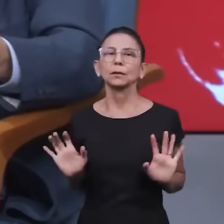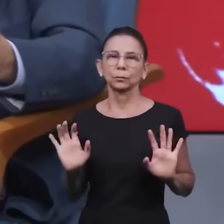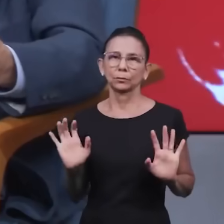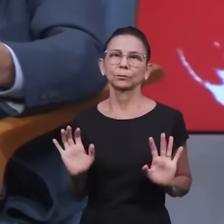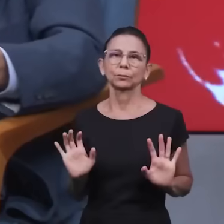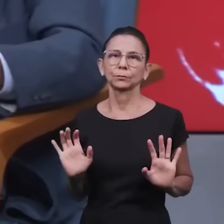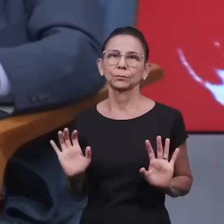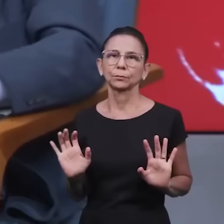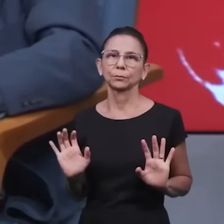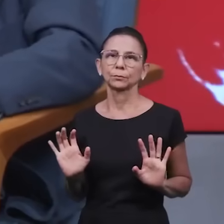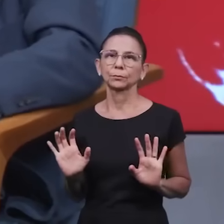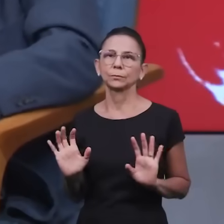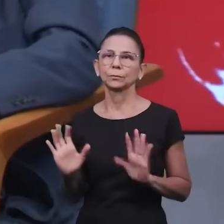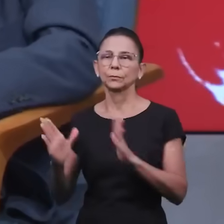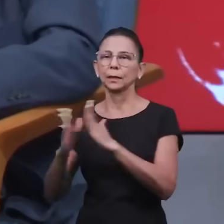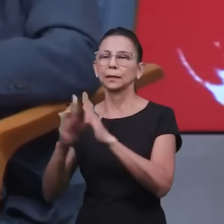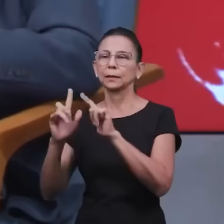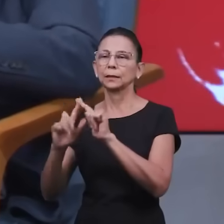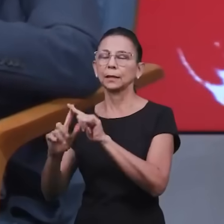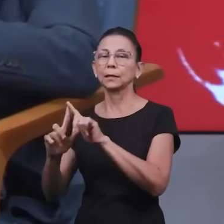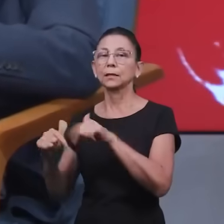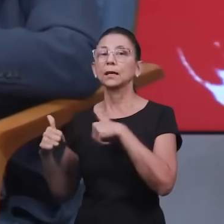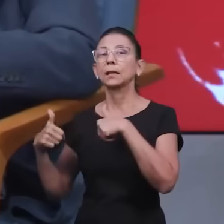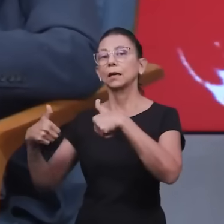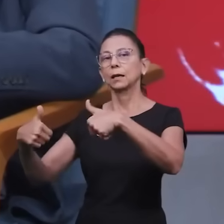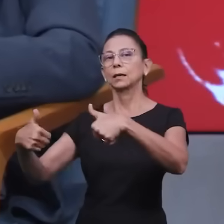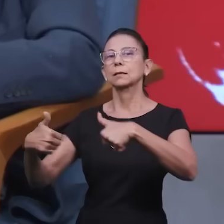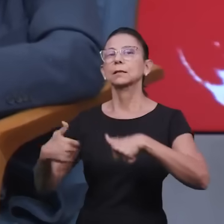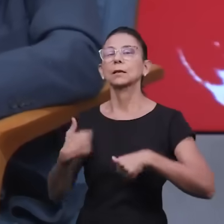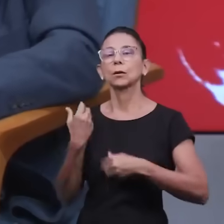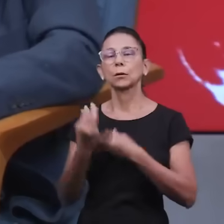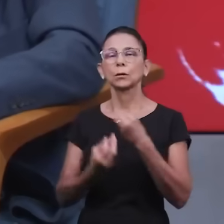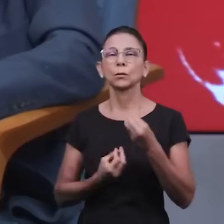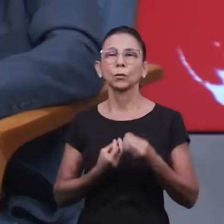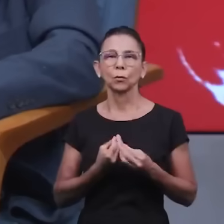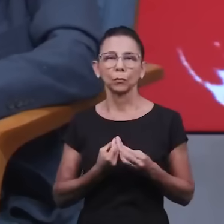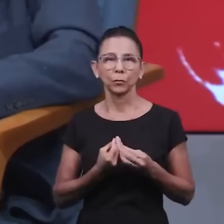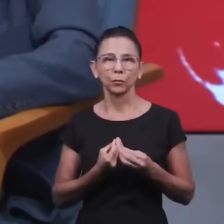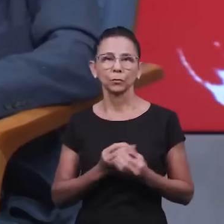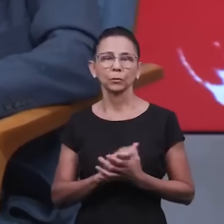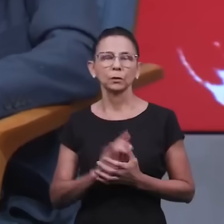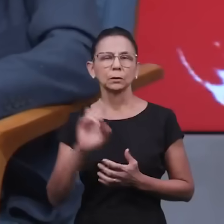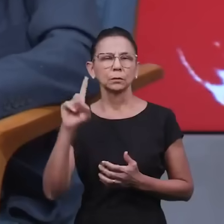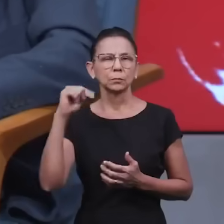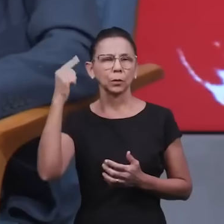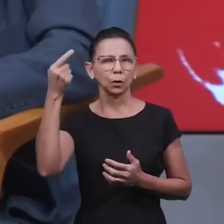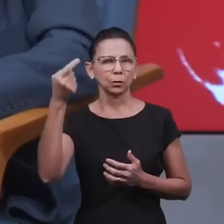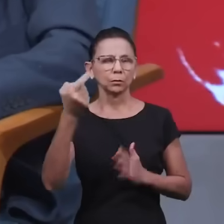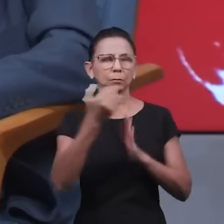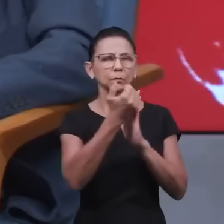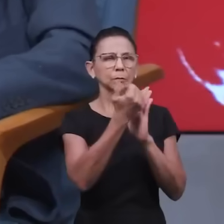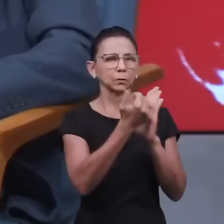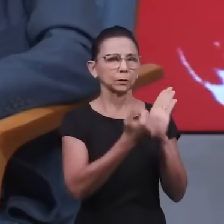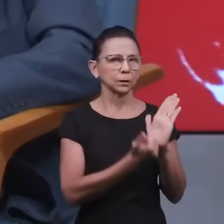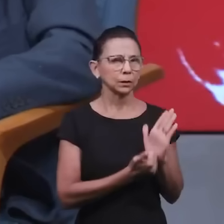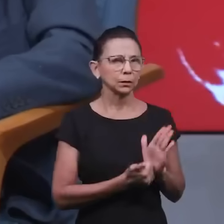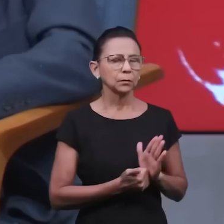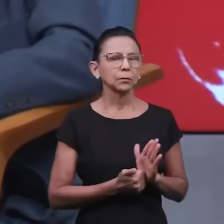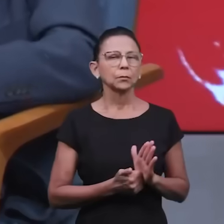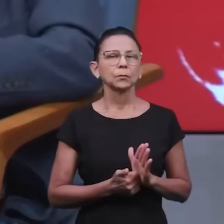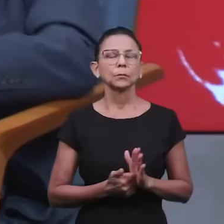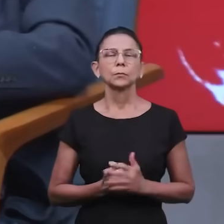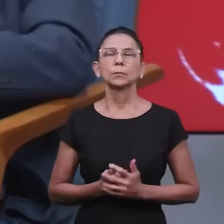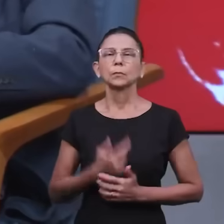sobre o funcionamento da igreja. Nós vamos começar a observar então, nos próximos programas,